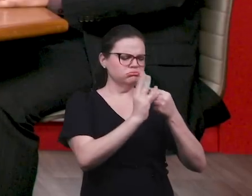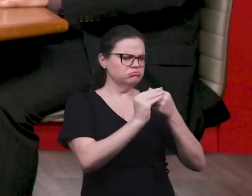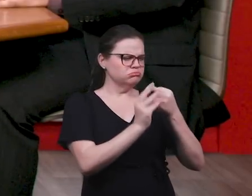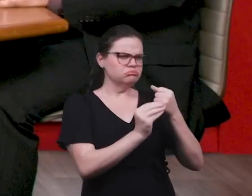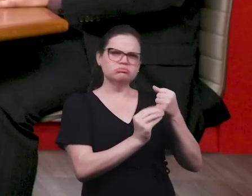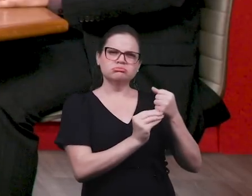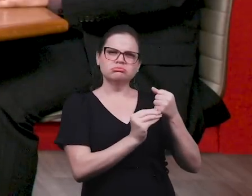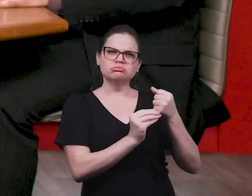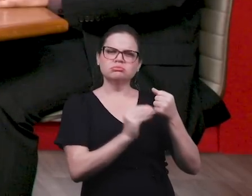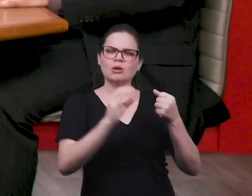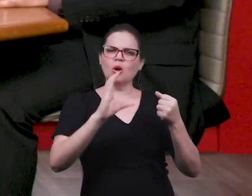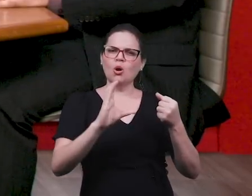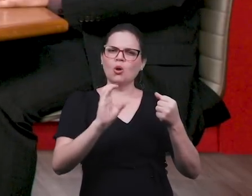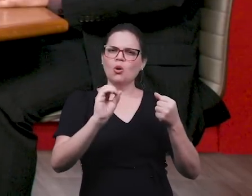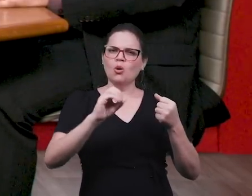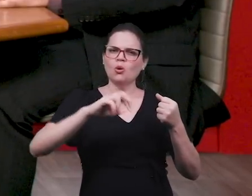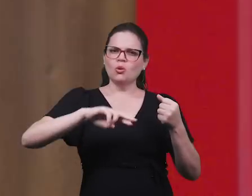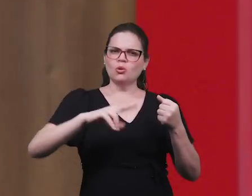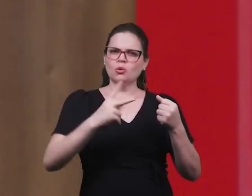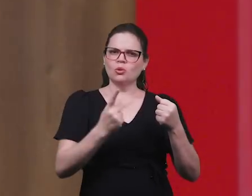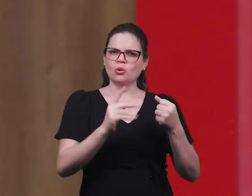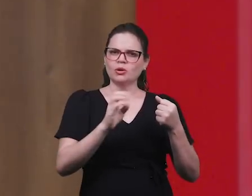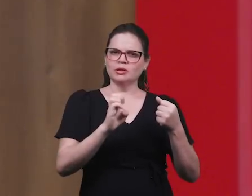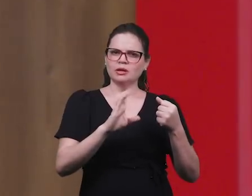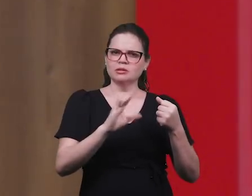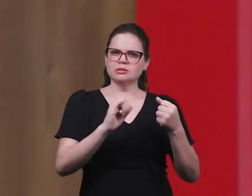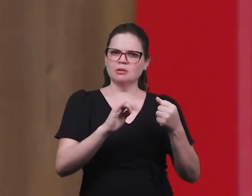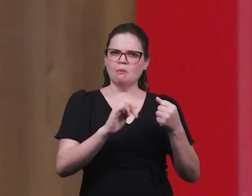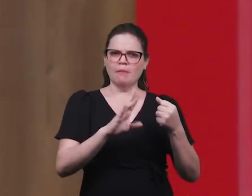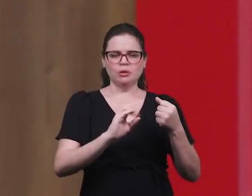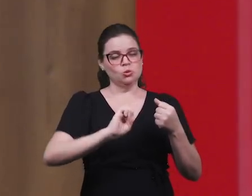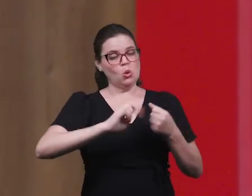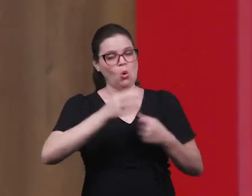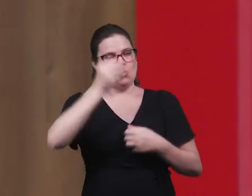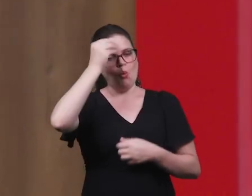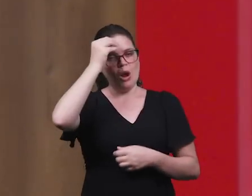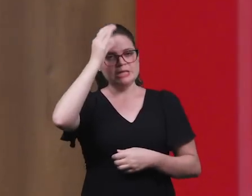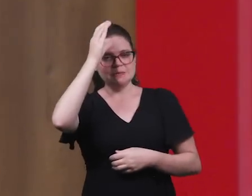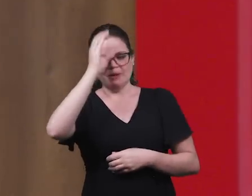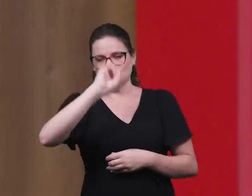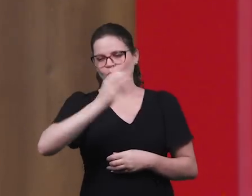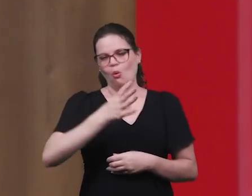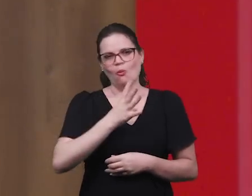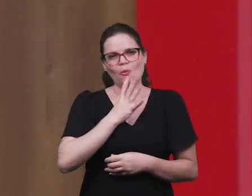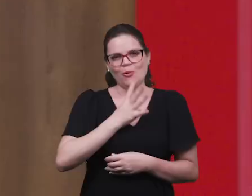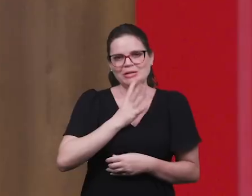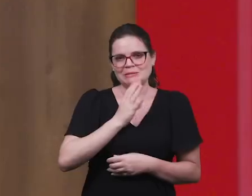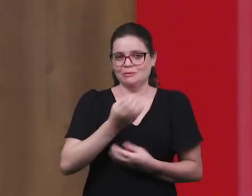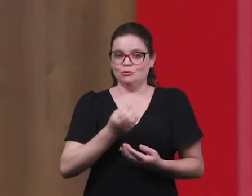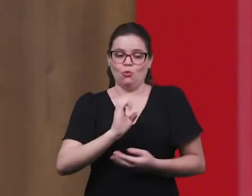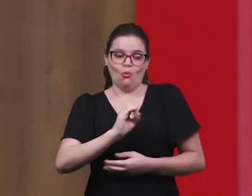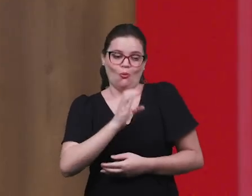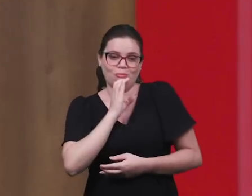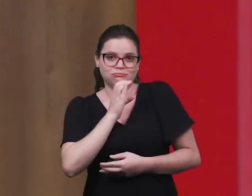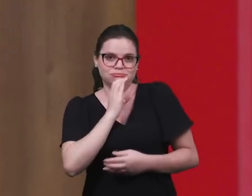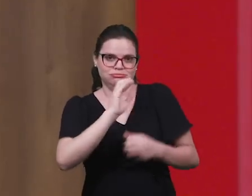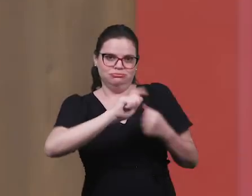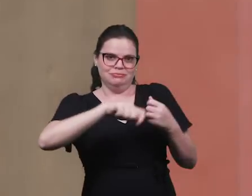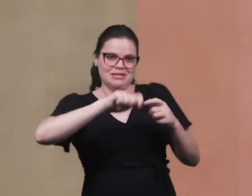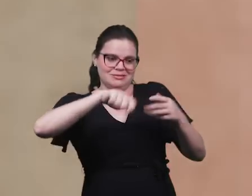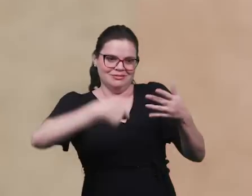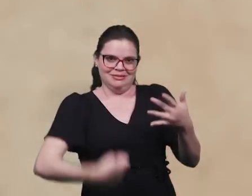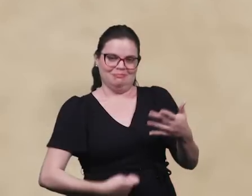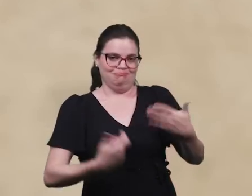Wallace, nós separamos um texto do livro de Provérbios, capítulo 8, versículo 12, que diz assim: